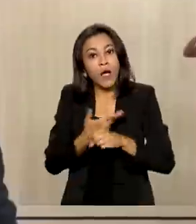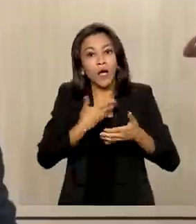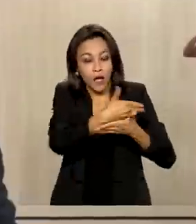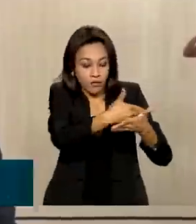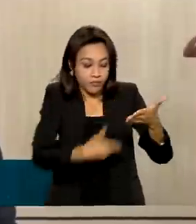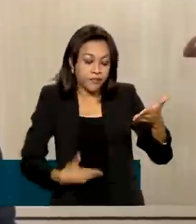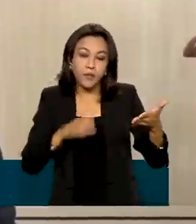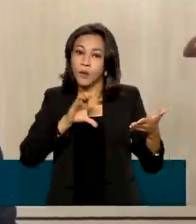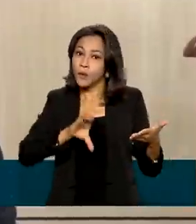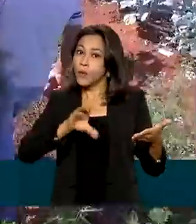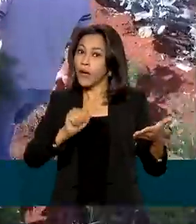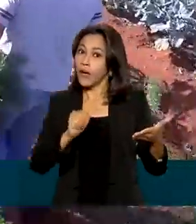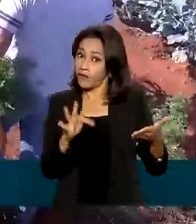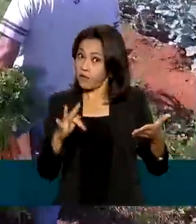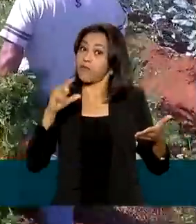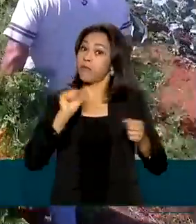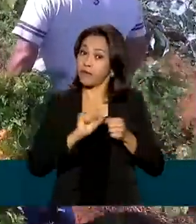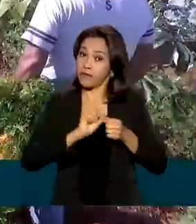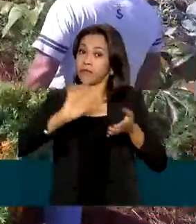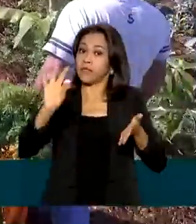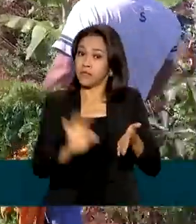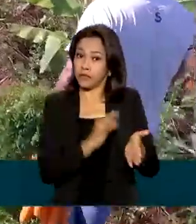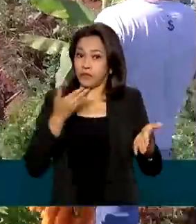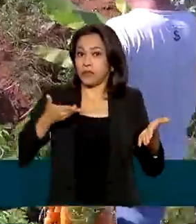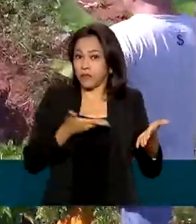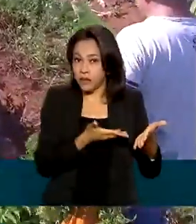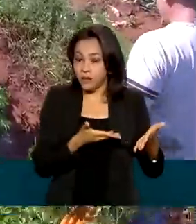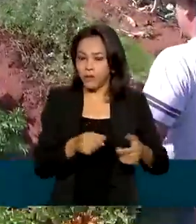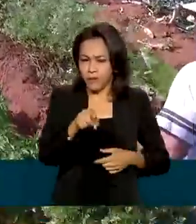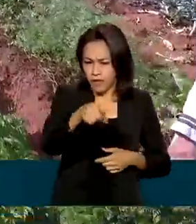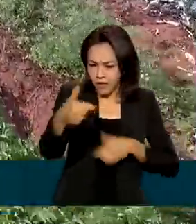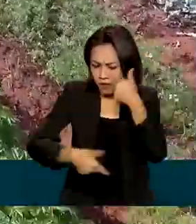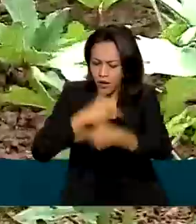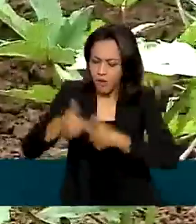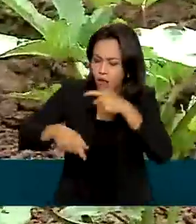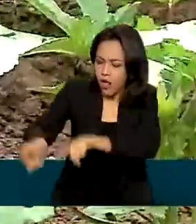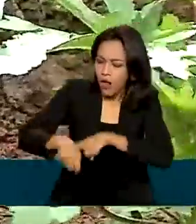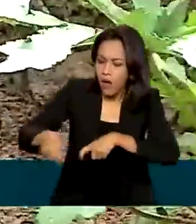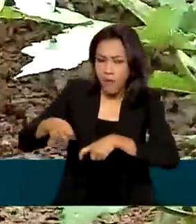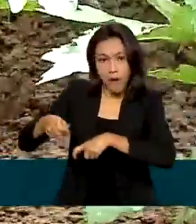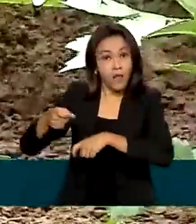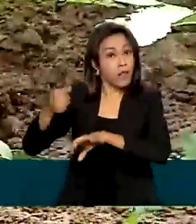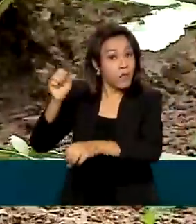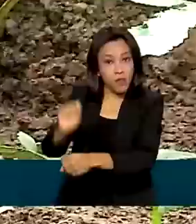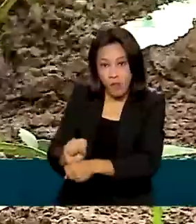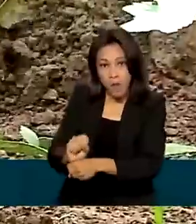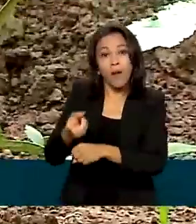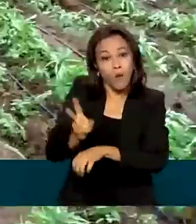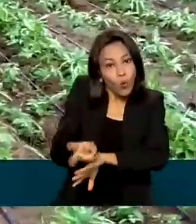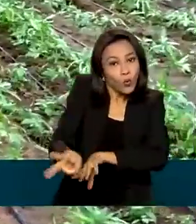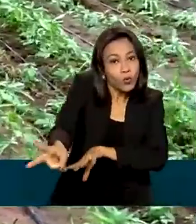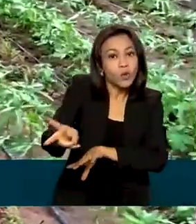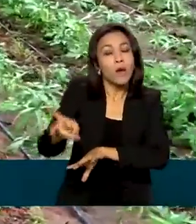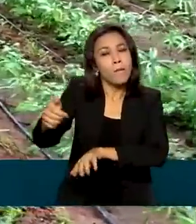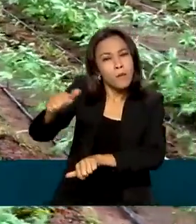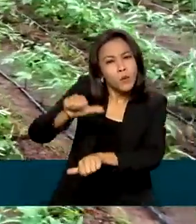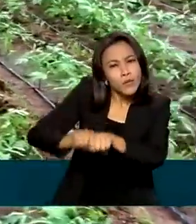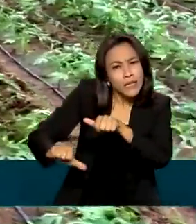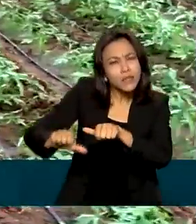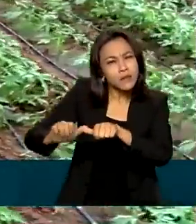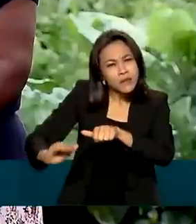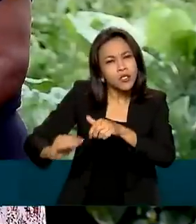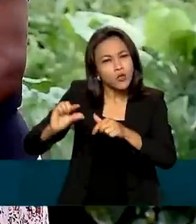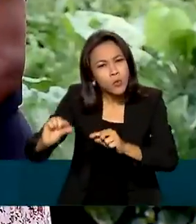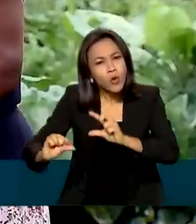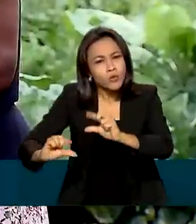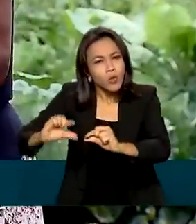para fazer a sua inscrição. E para o trabalho no campo não parar, a mudança está sendo feita de forma